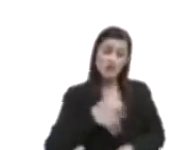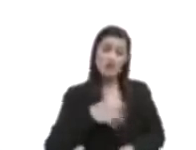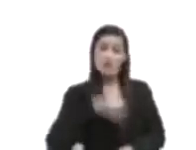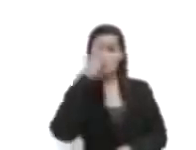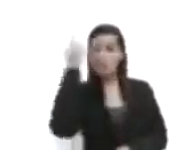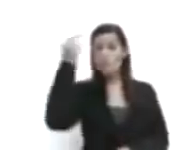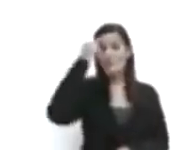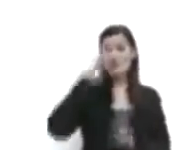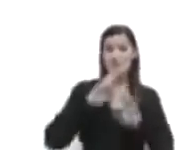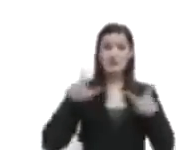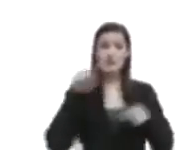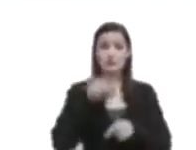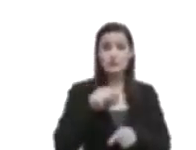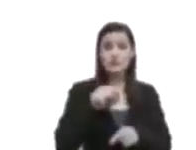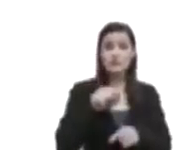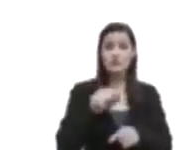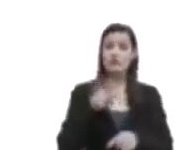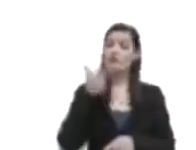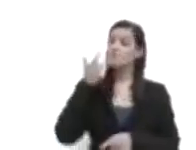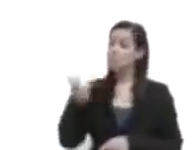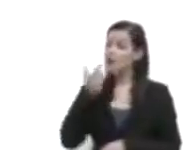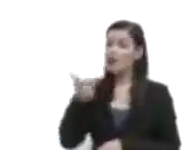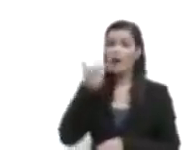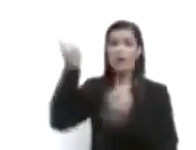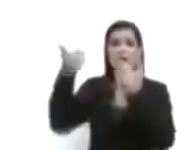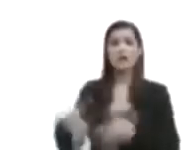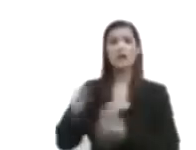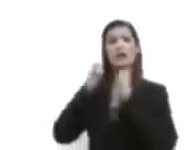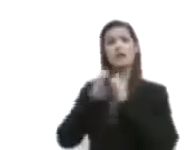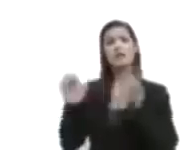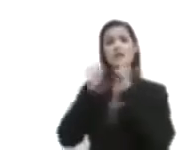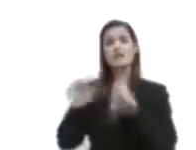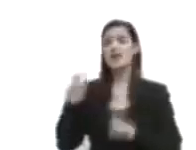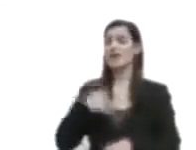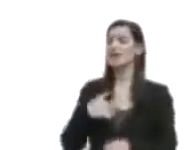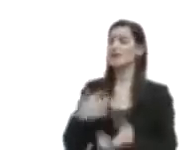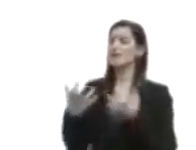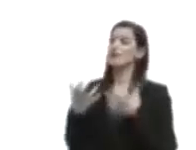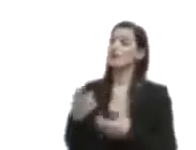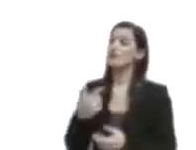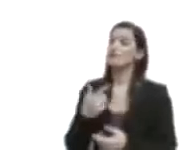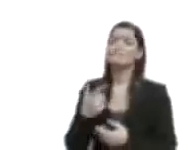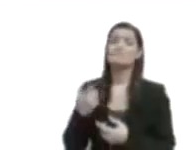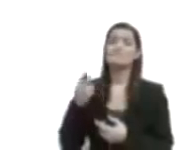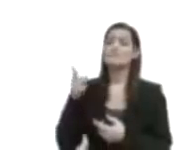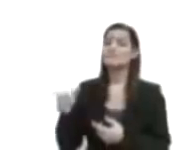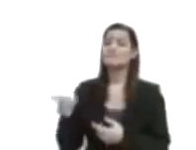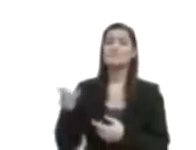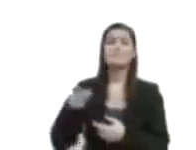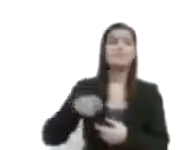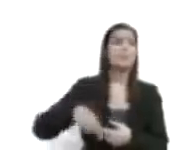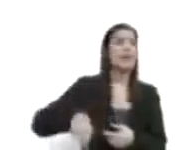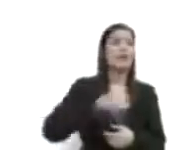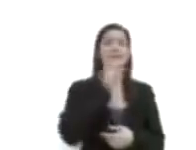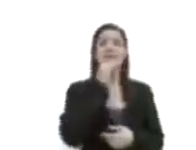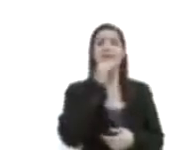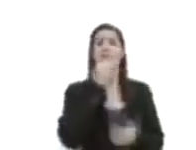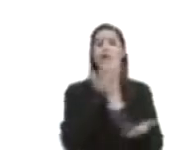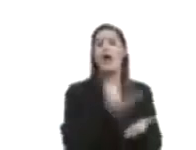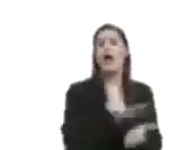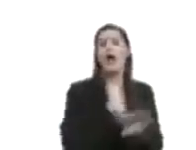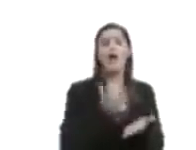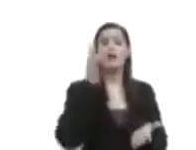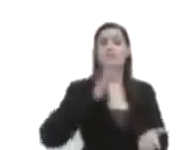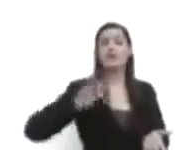o evangelho a eles, diga: Senhor, eu tenho misericórdia dessa alma rica, estudada, essa alma cheia de prerrogativas